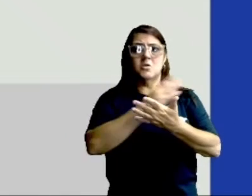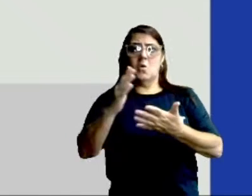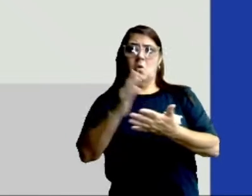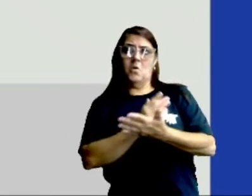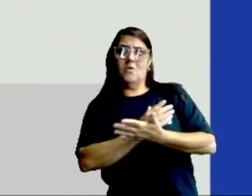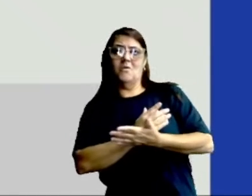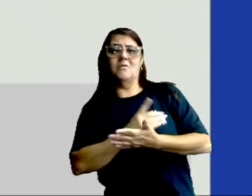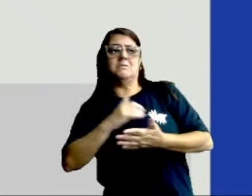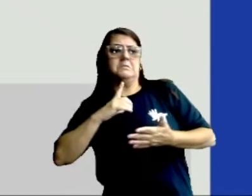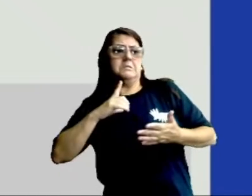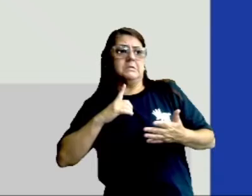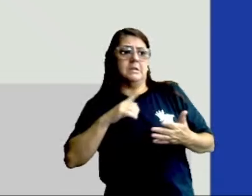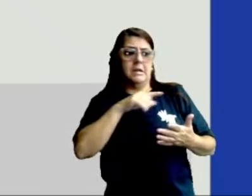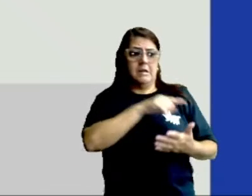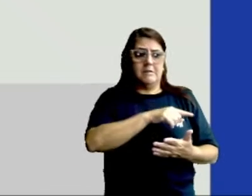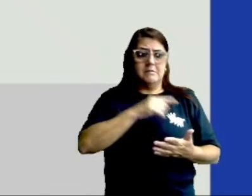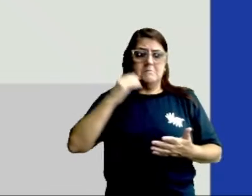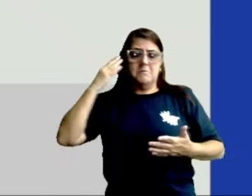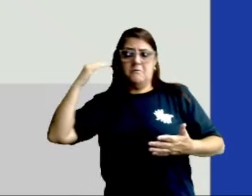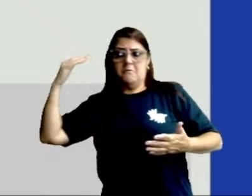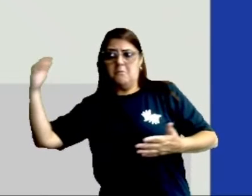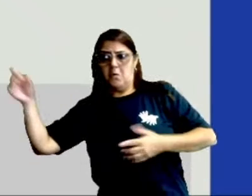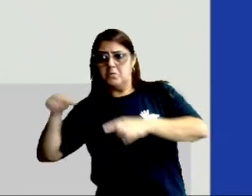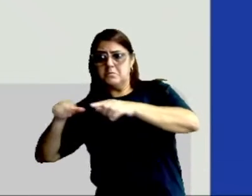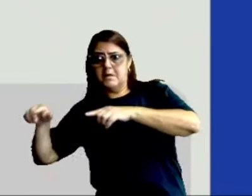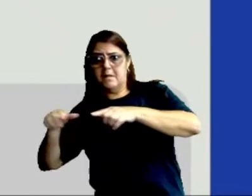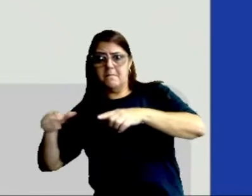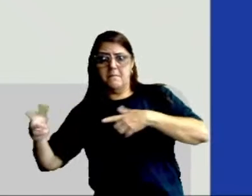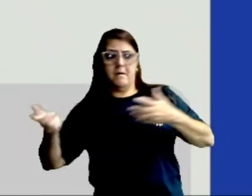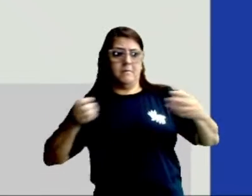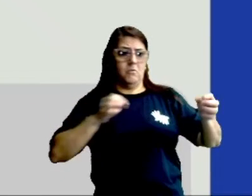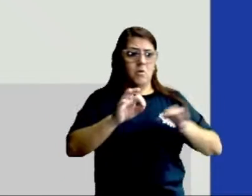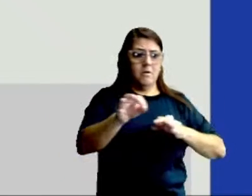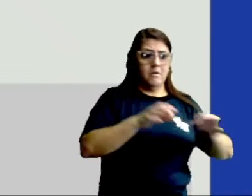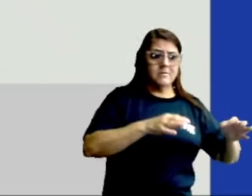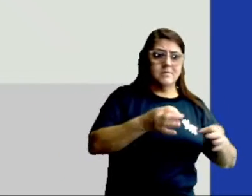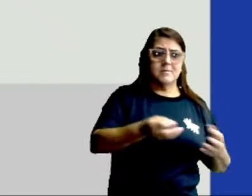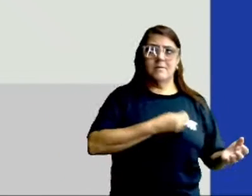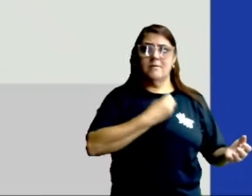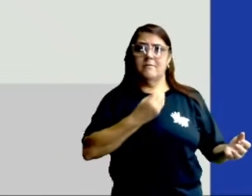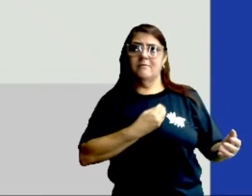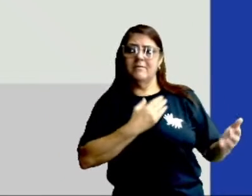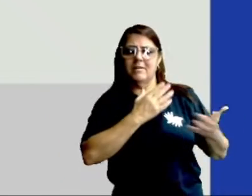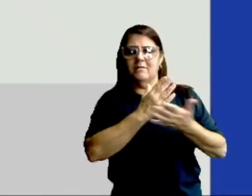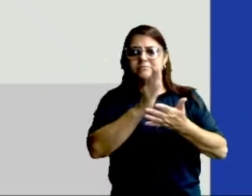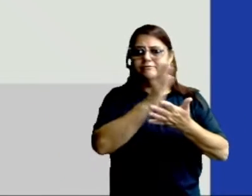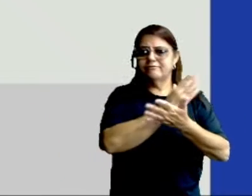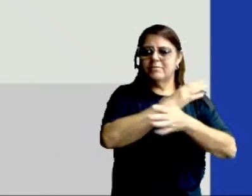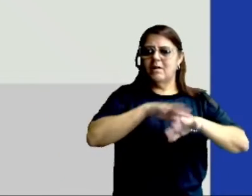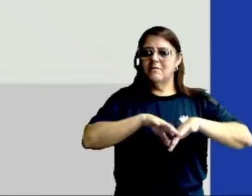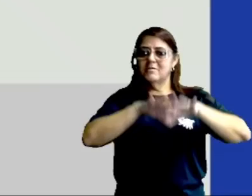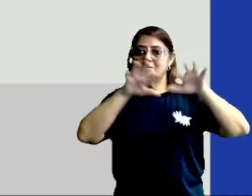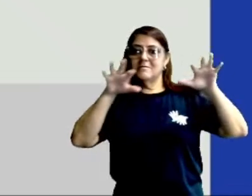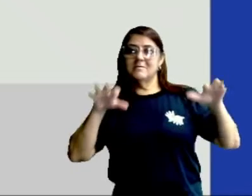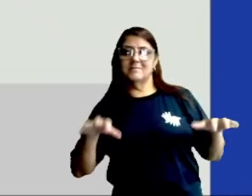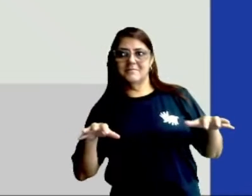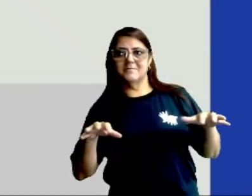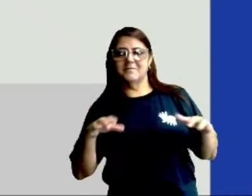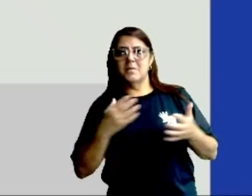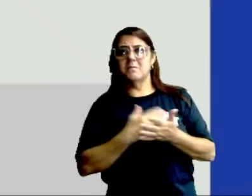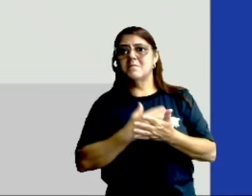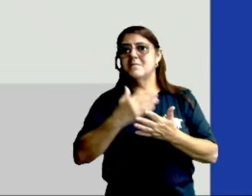mais prestígios de que as outras então foram surgindo a diferença entre os membros dessas Comunidades a